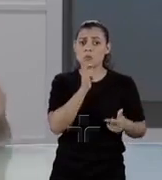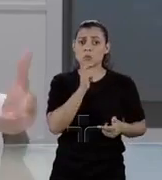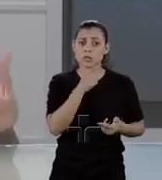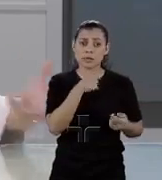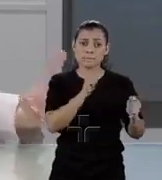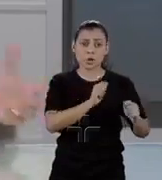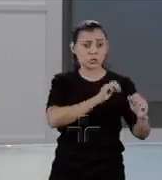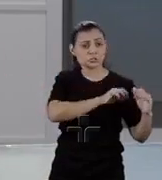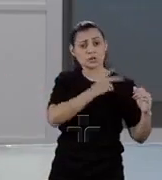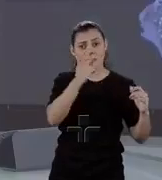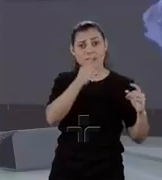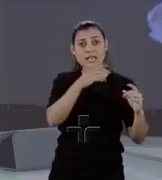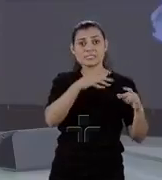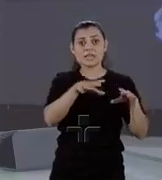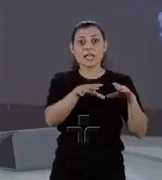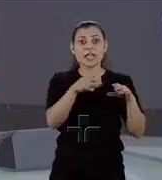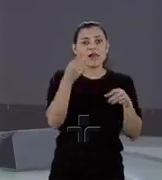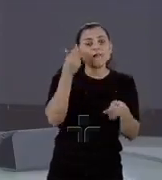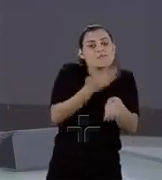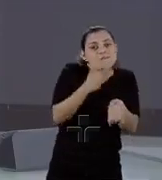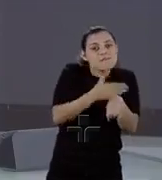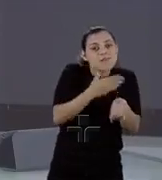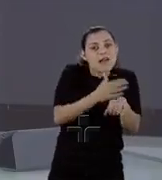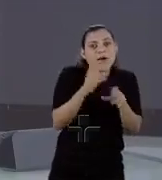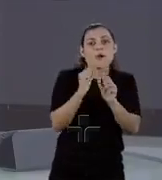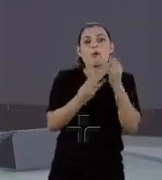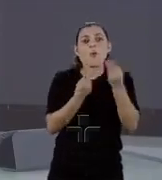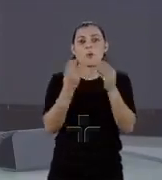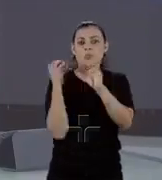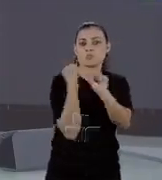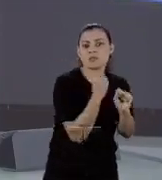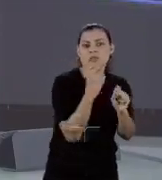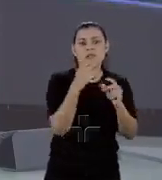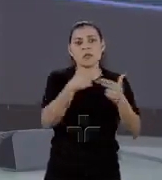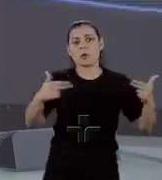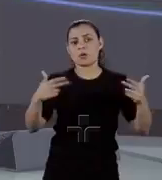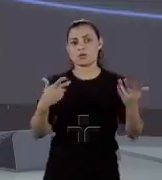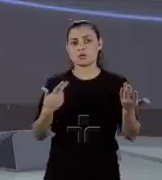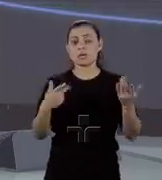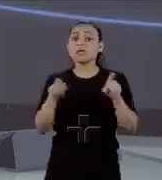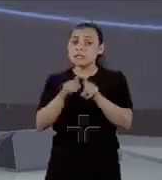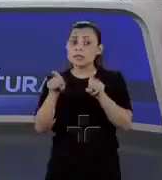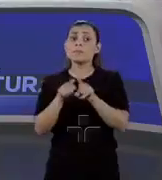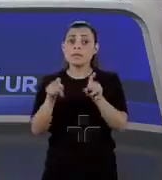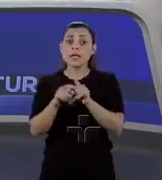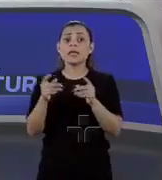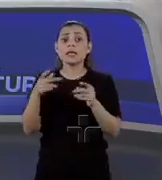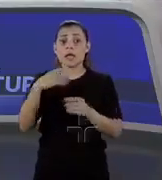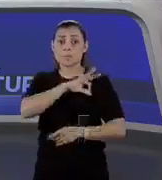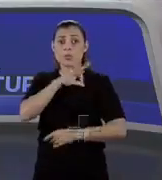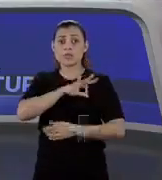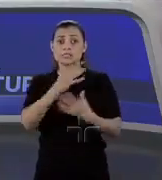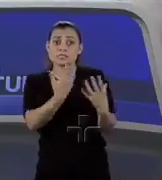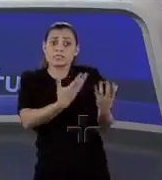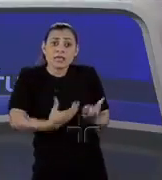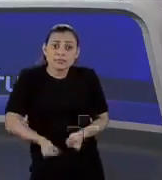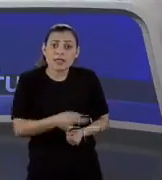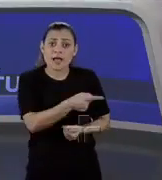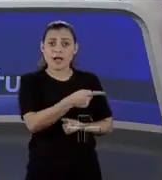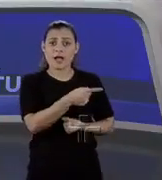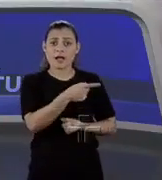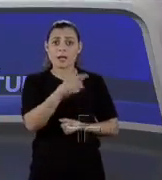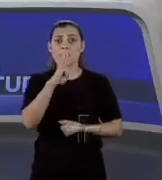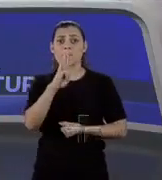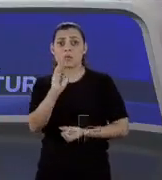uma formação para que essas mulheres... Se ela tivesse a vontade, mas isso é outra coisa. Agora ela tem que ser ouvida quando ela procura a justiça. Então, isso é evidente, né?